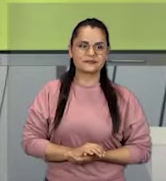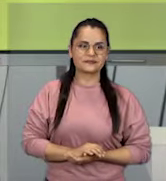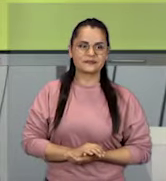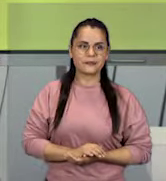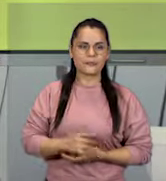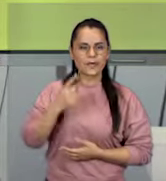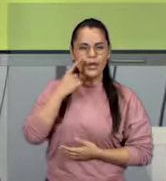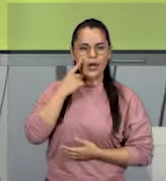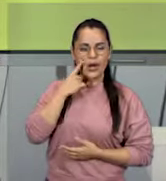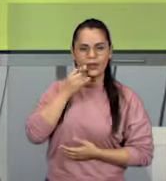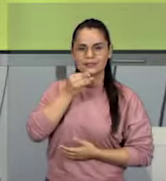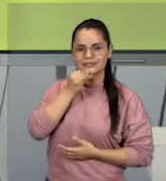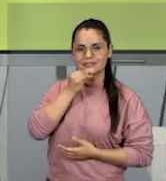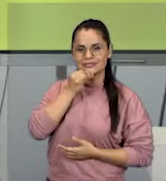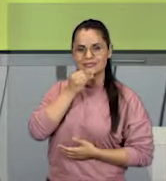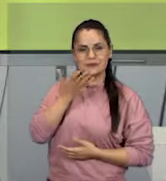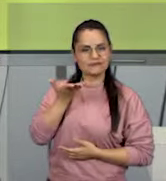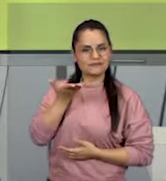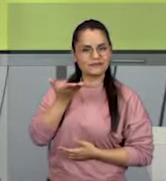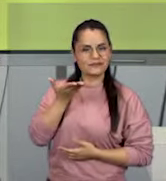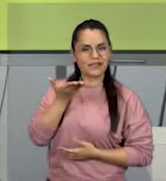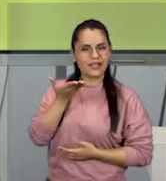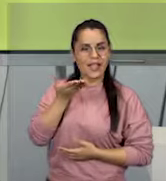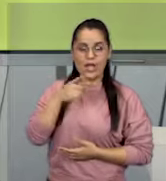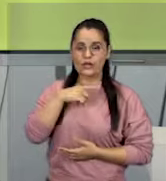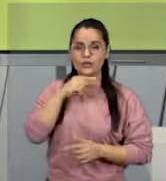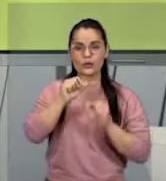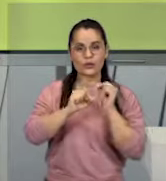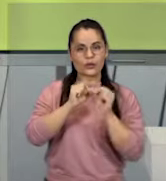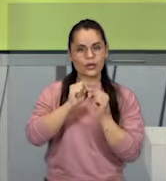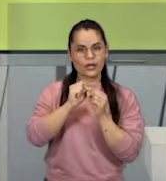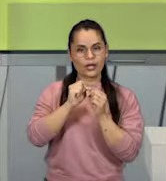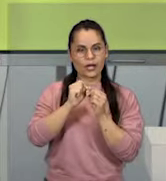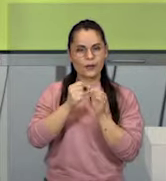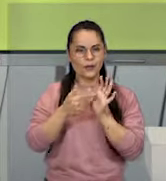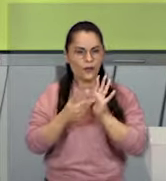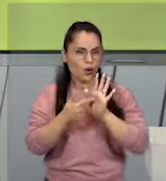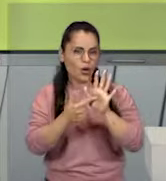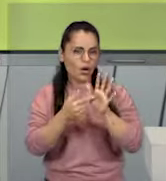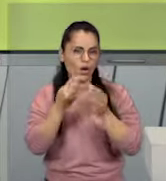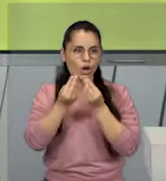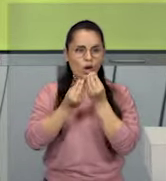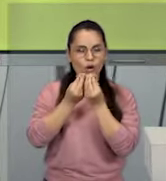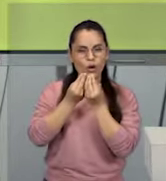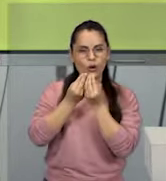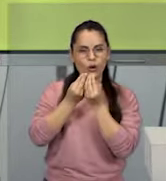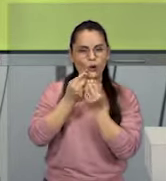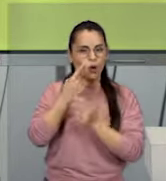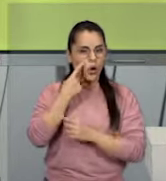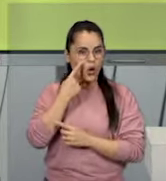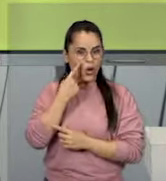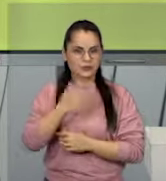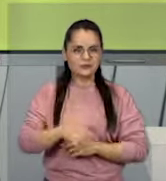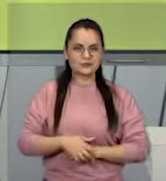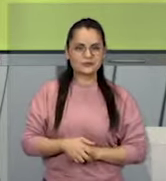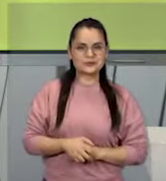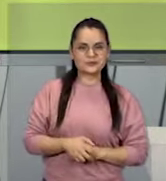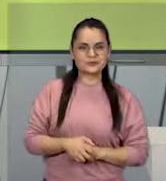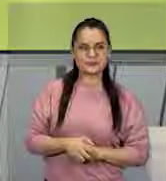bom então vejamos esse exemplo de um um sisteminha Nossa e a vizinhança dele